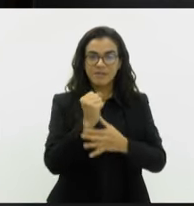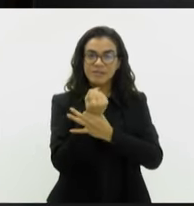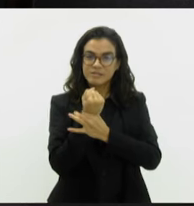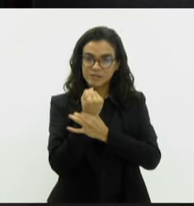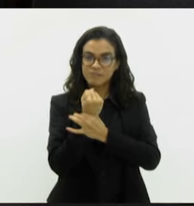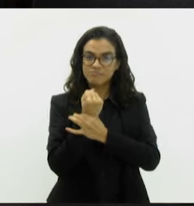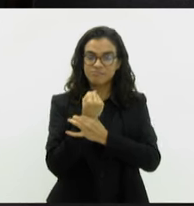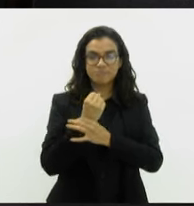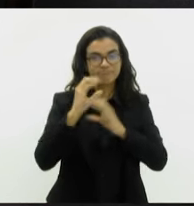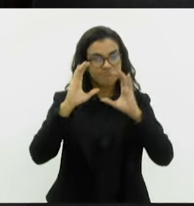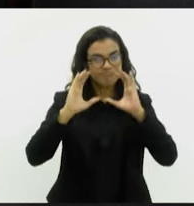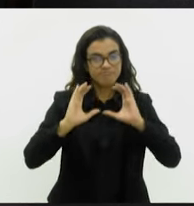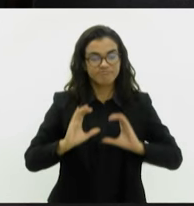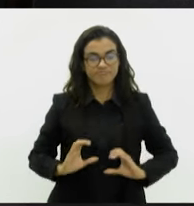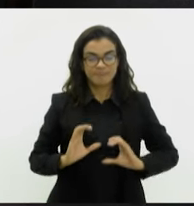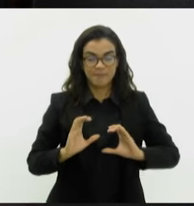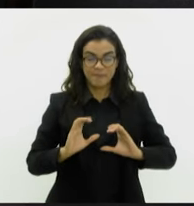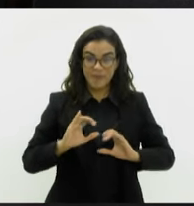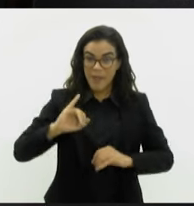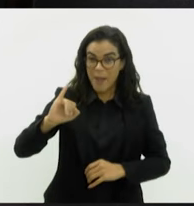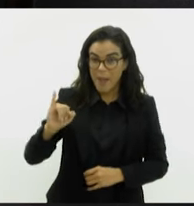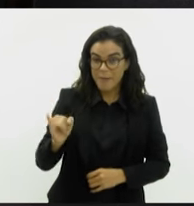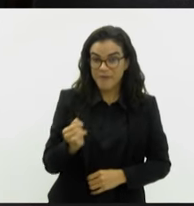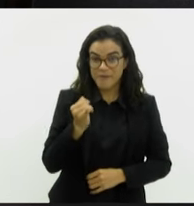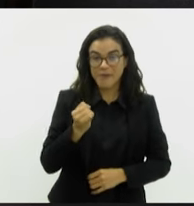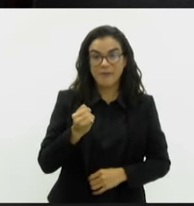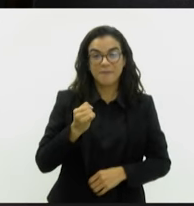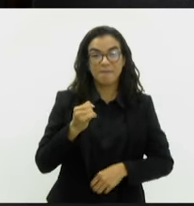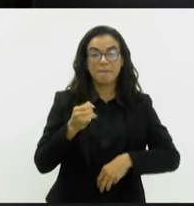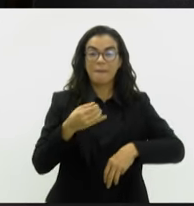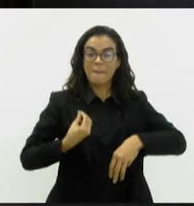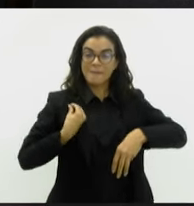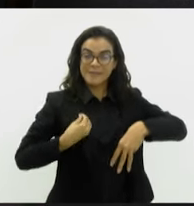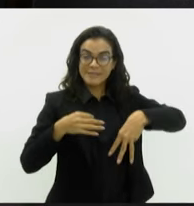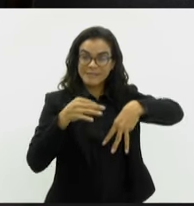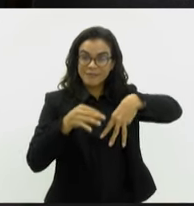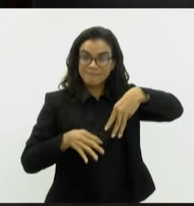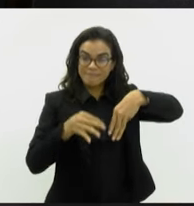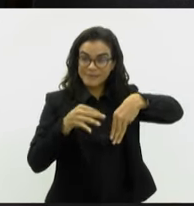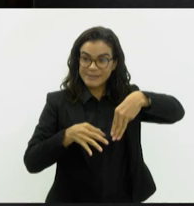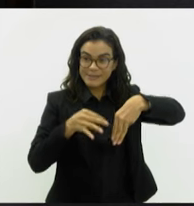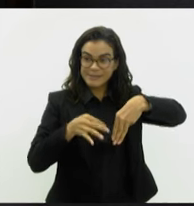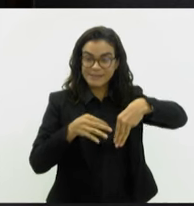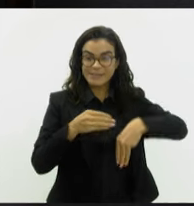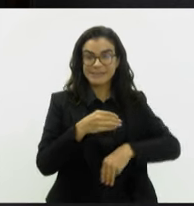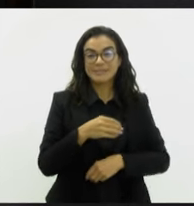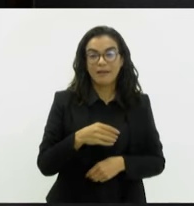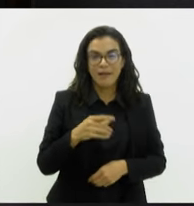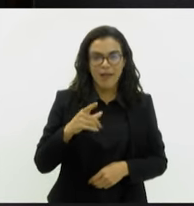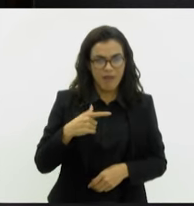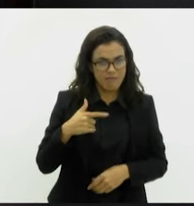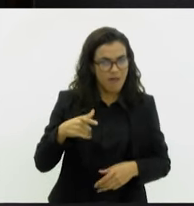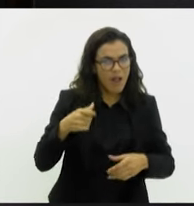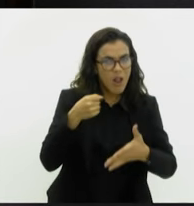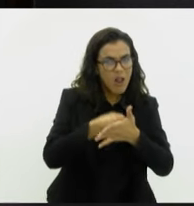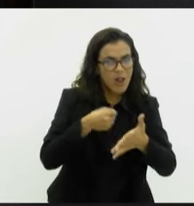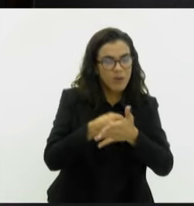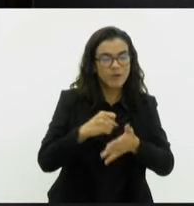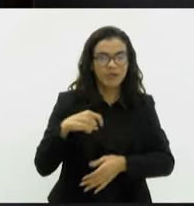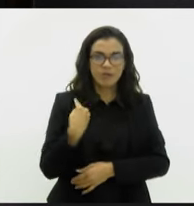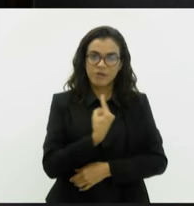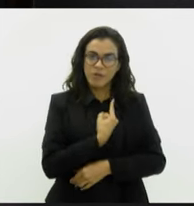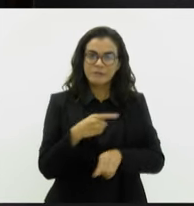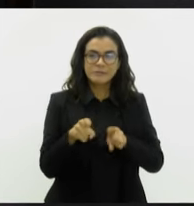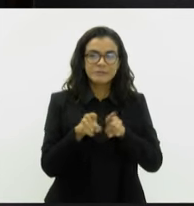Cívico e aqui aproveitando a presença da ministra eu digo que é uma uma luta nossa e já é voz de muitas